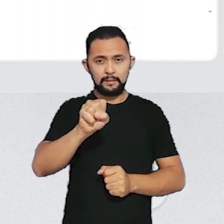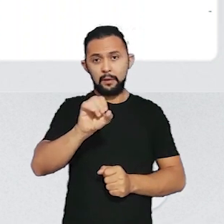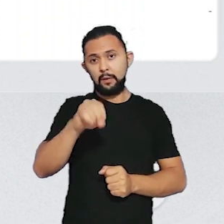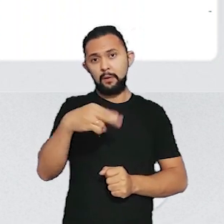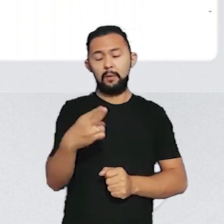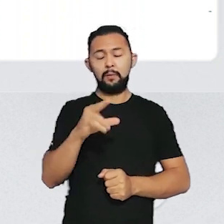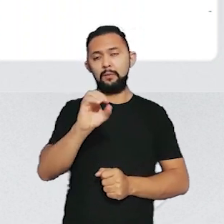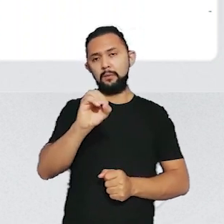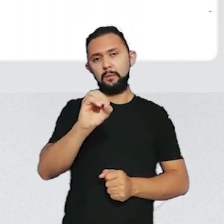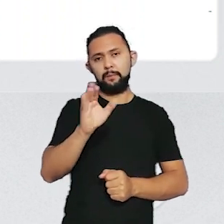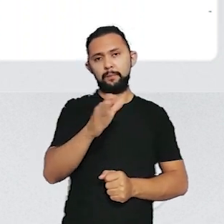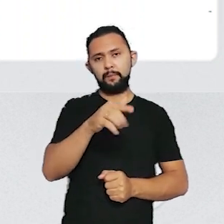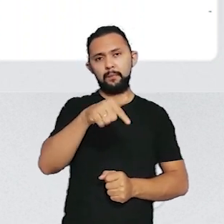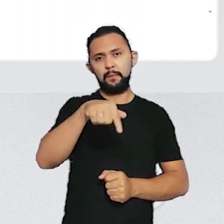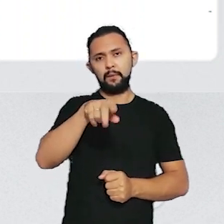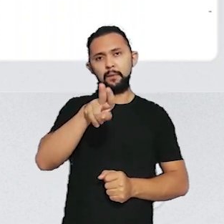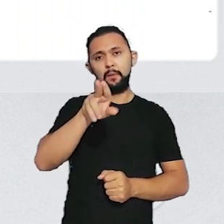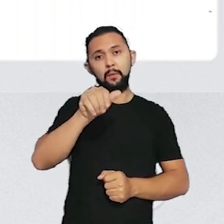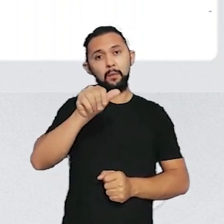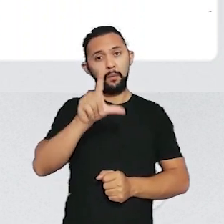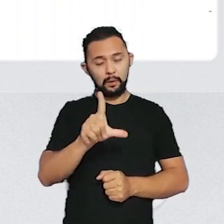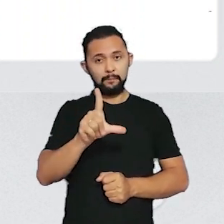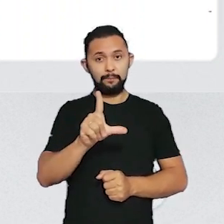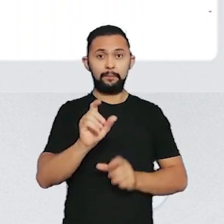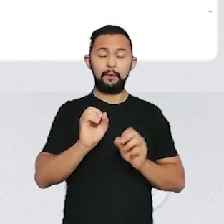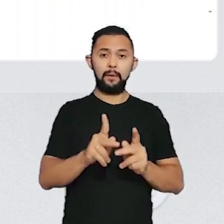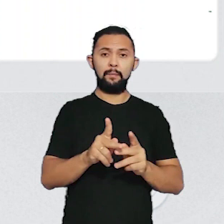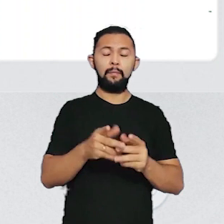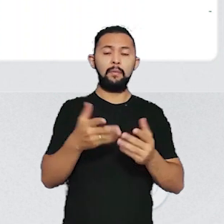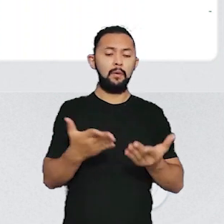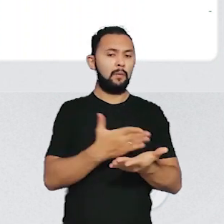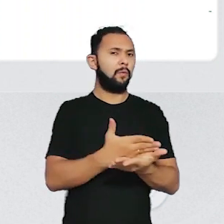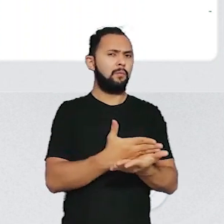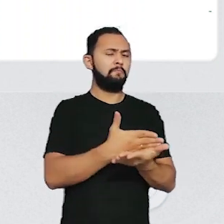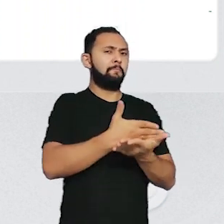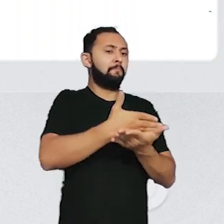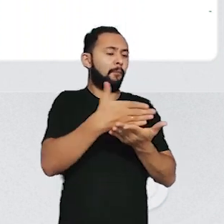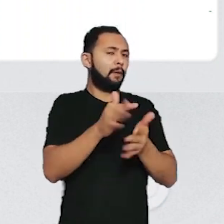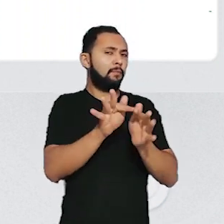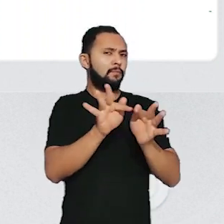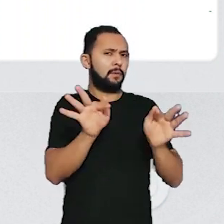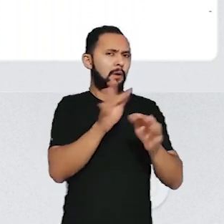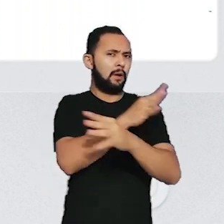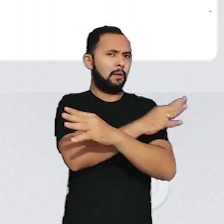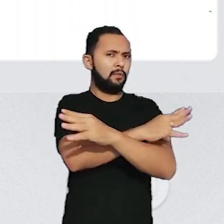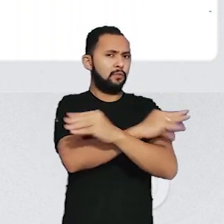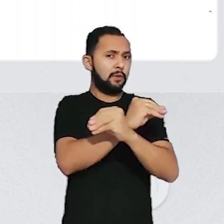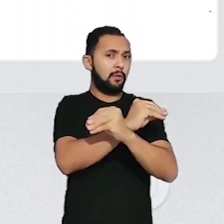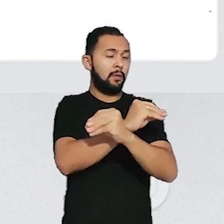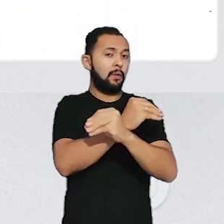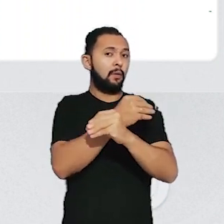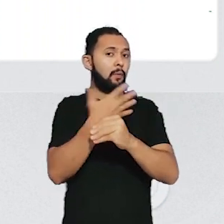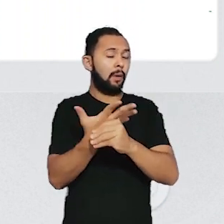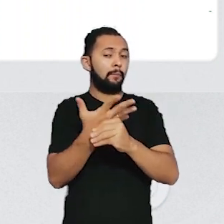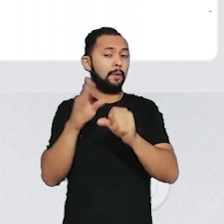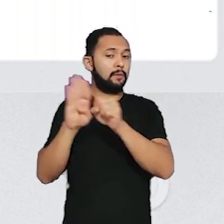os quais. O pronome o qual ou os quais. Quem introduz oração substantiva é conjunção integrante. Quem introduz